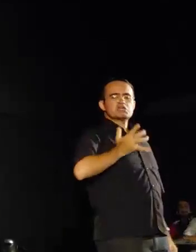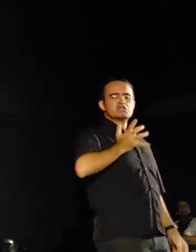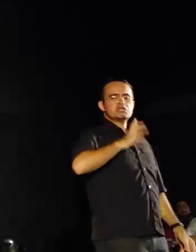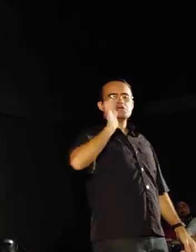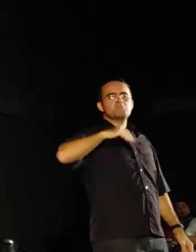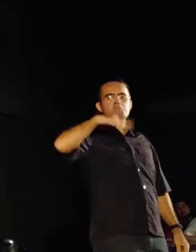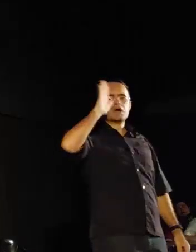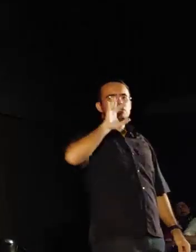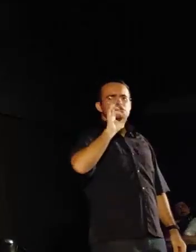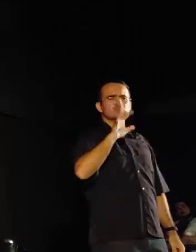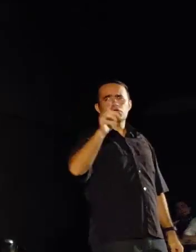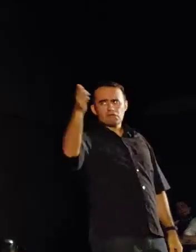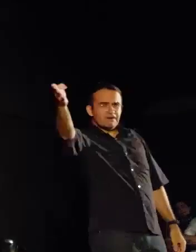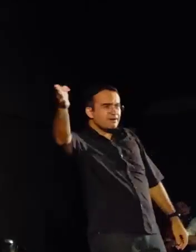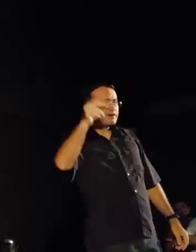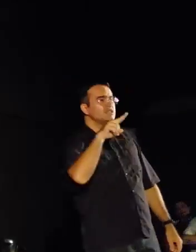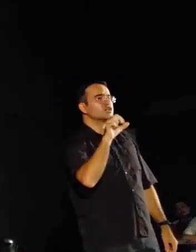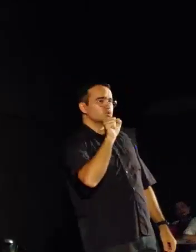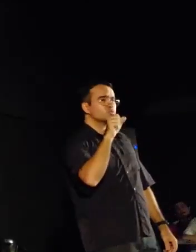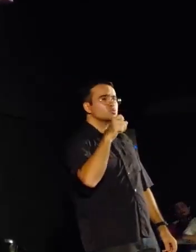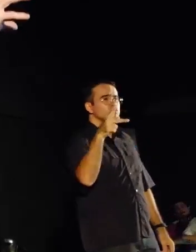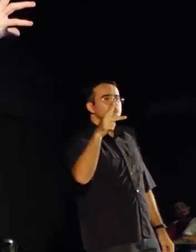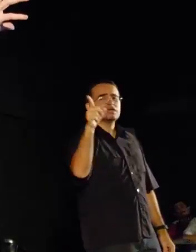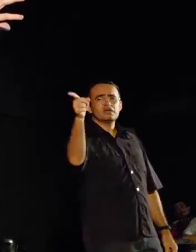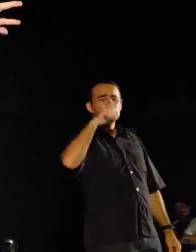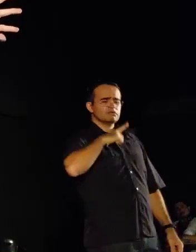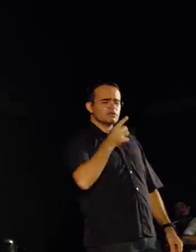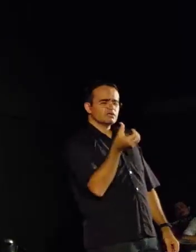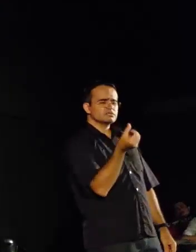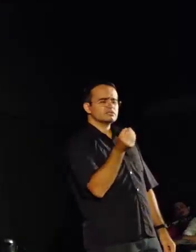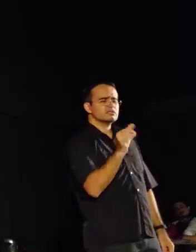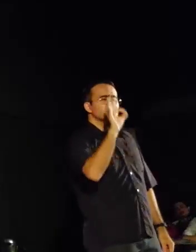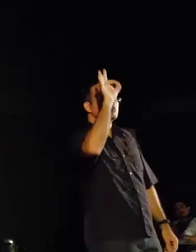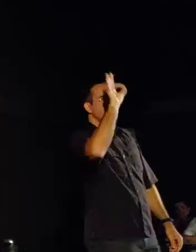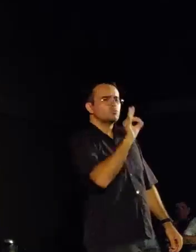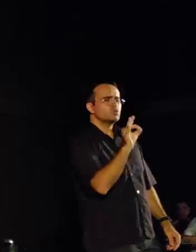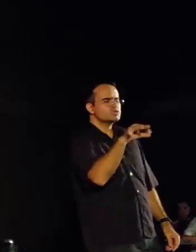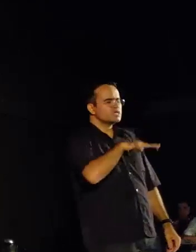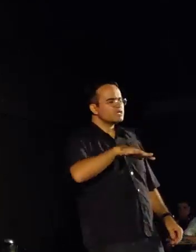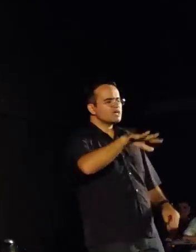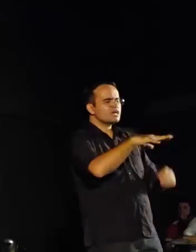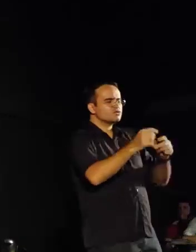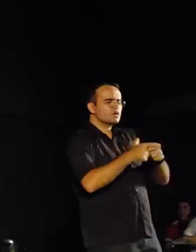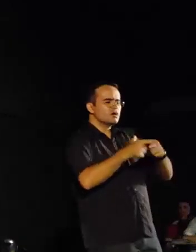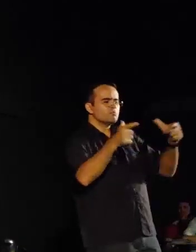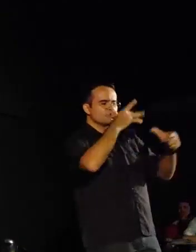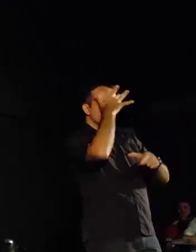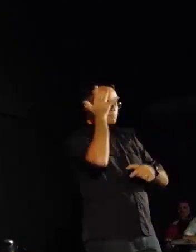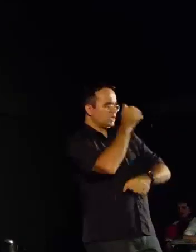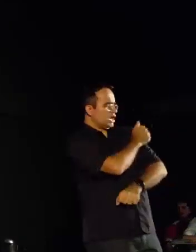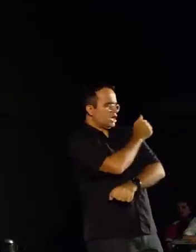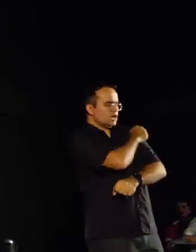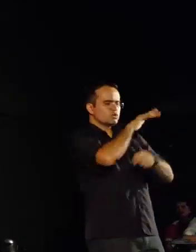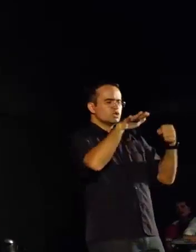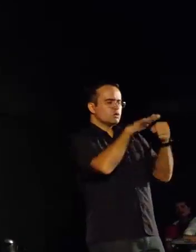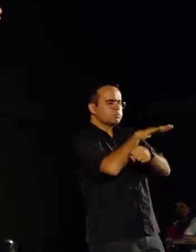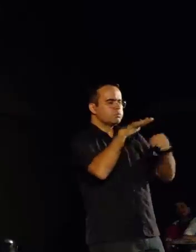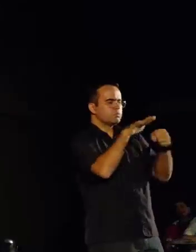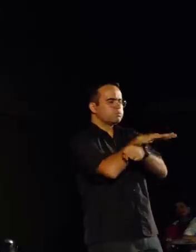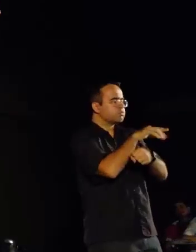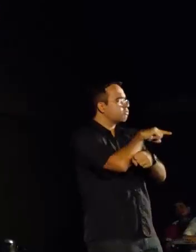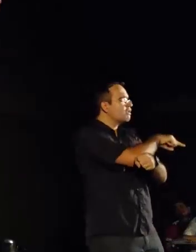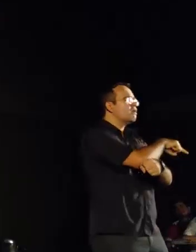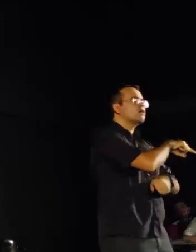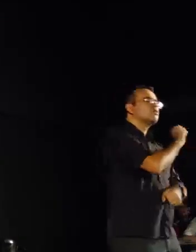universidade, ela tem 60% dos seus estudantes que vêm de famílias